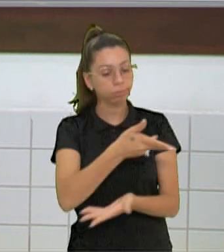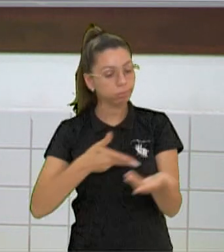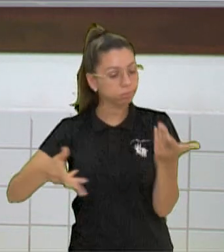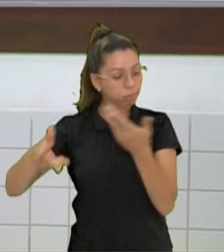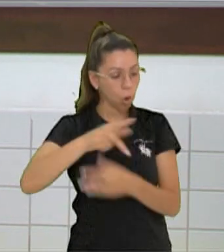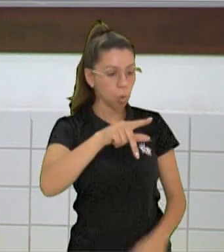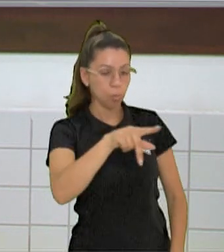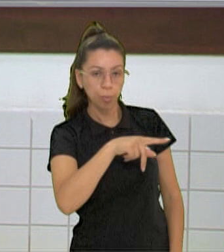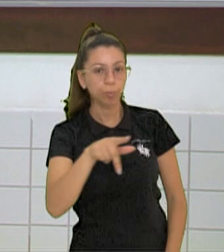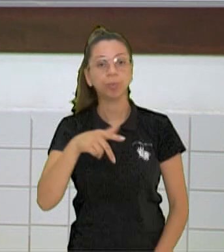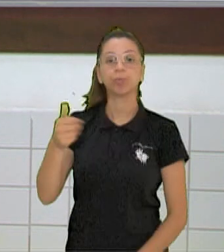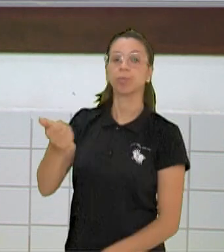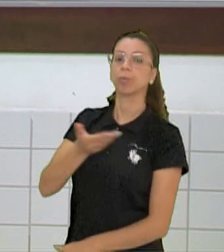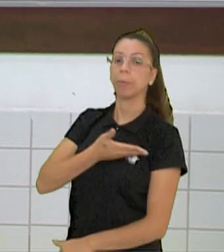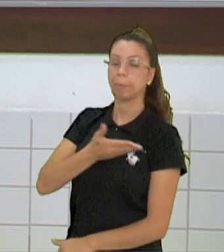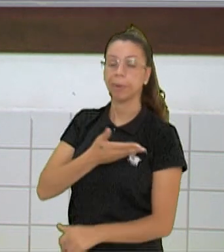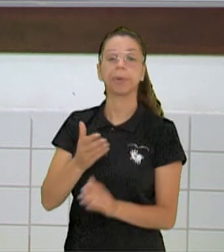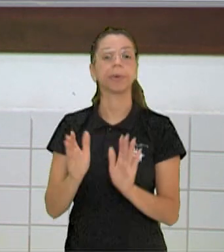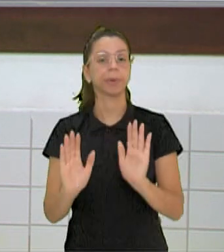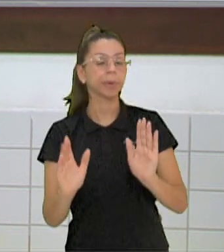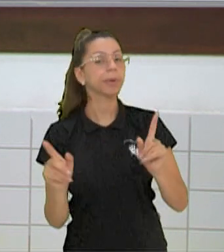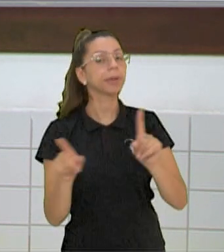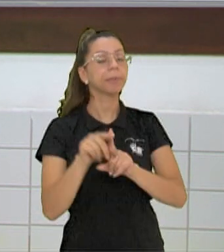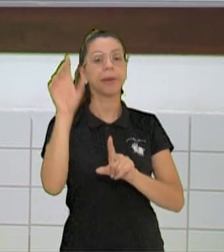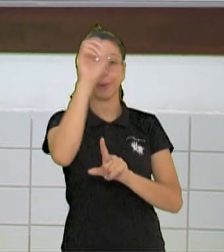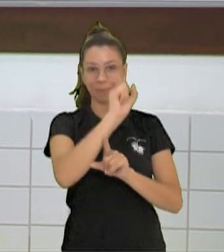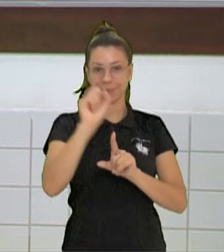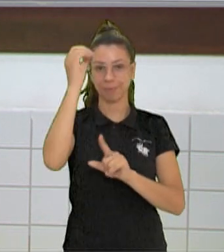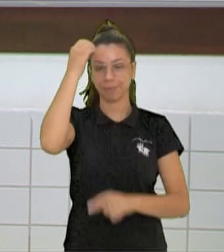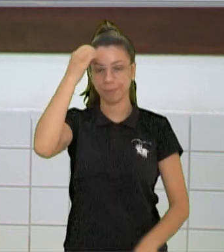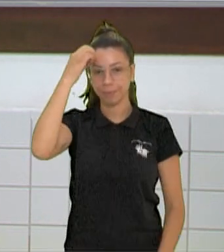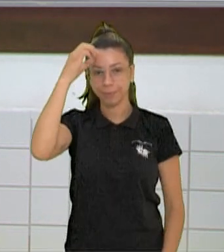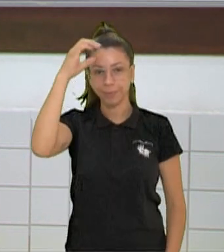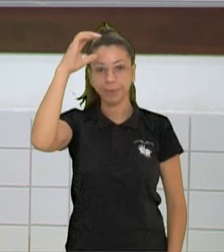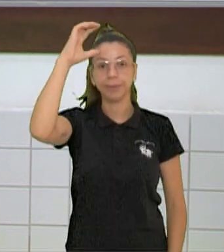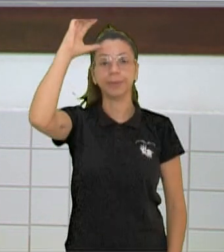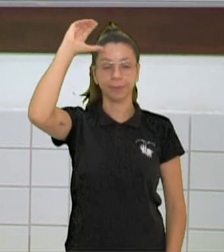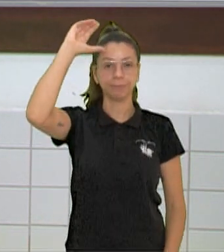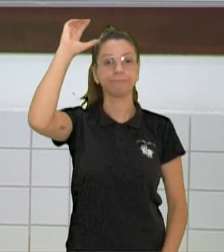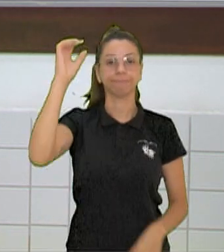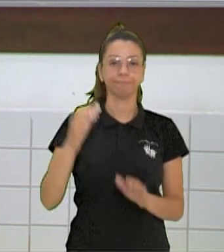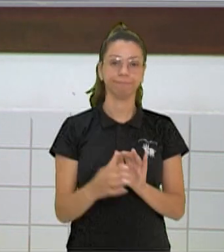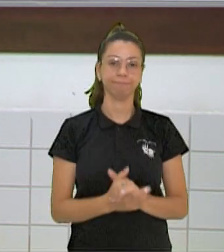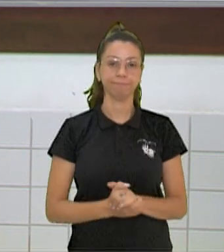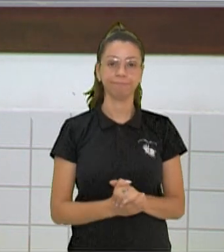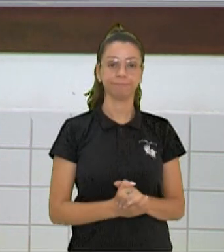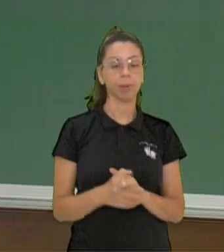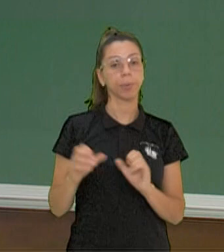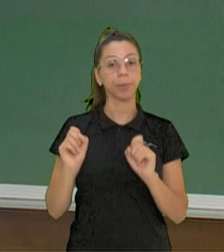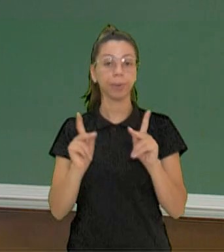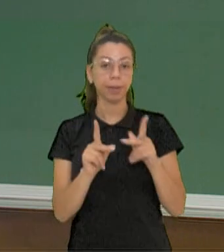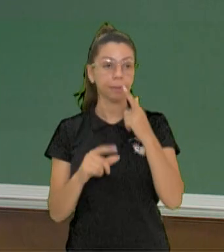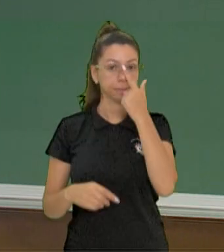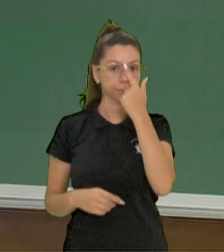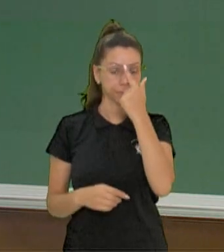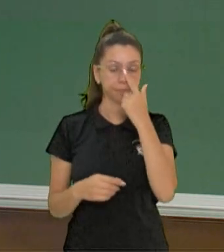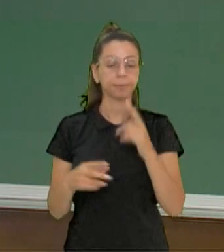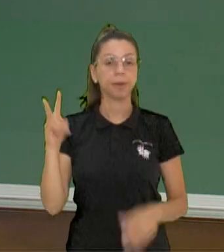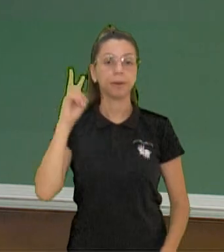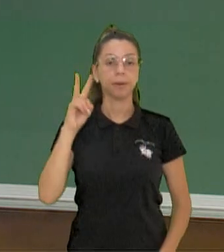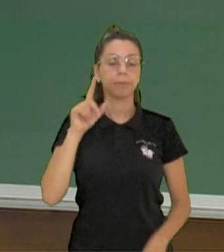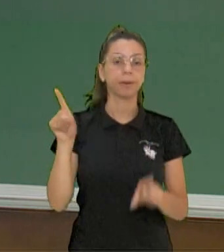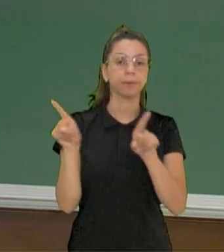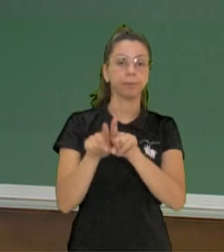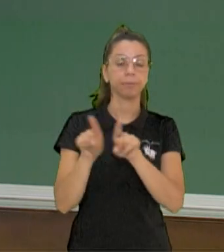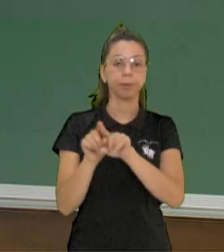colegas, né, com a sua turma toda. E aprender um pouco mais, é sempre bom, né, aprender um pouco mais, certo? Lembrando que a